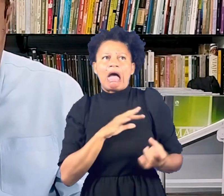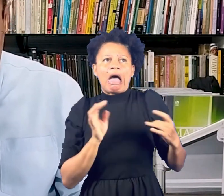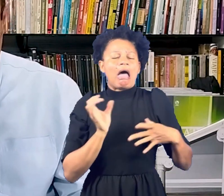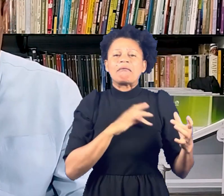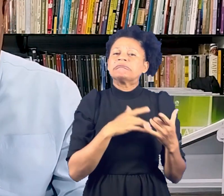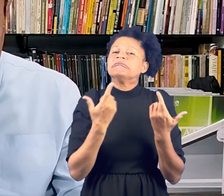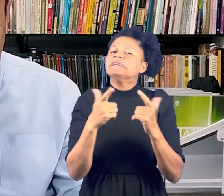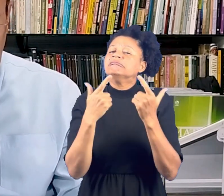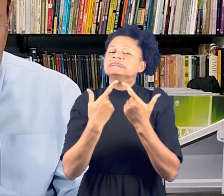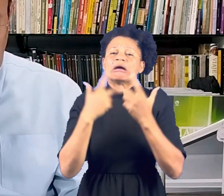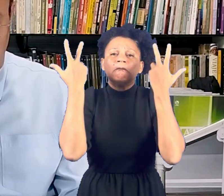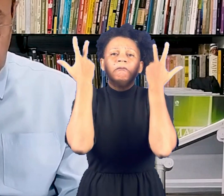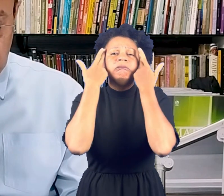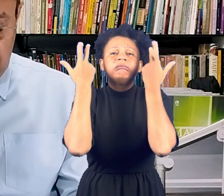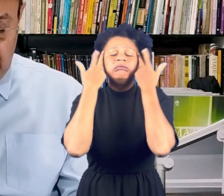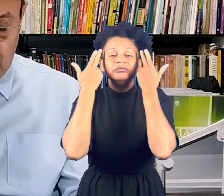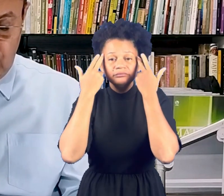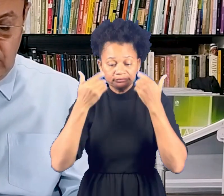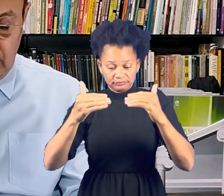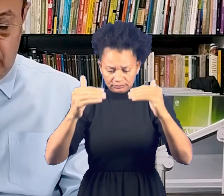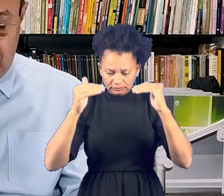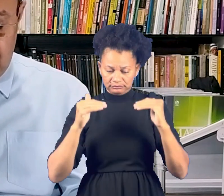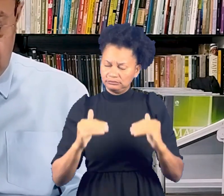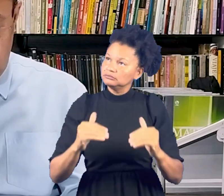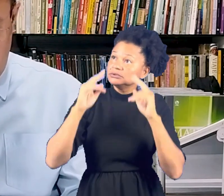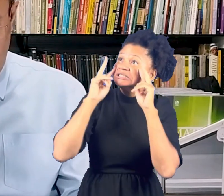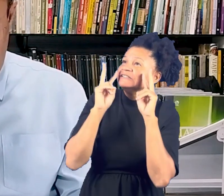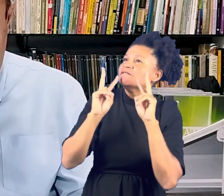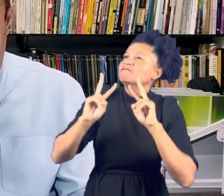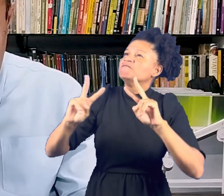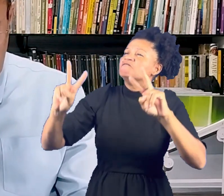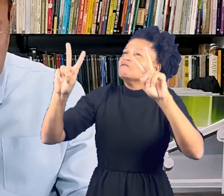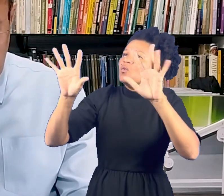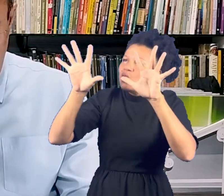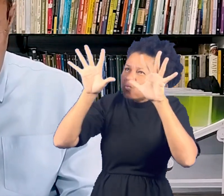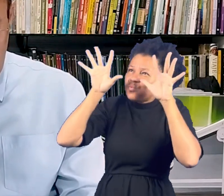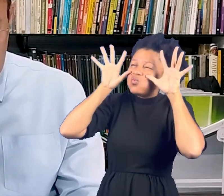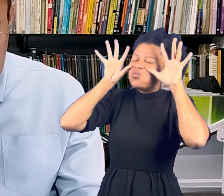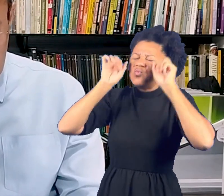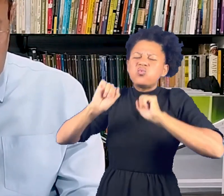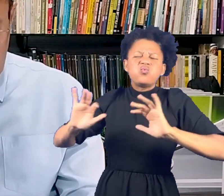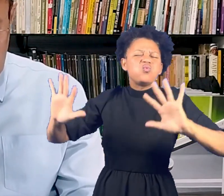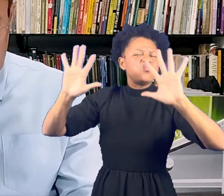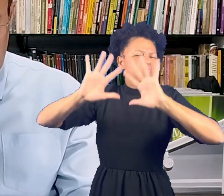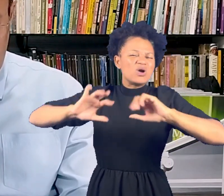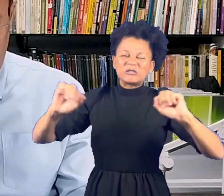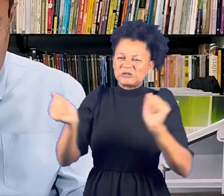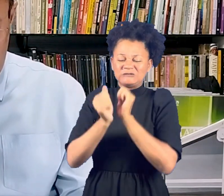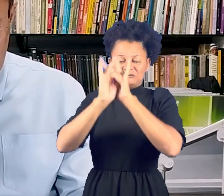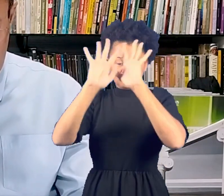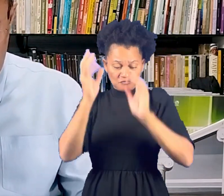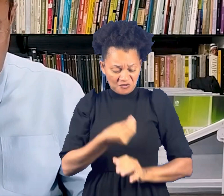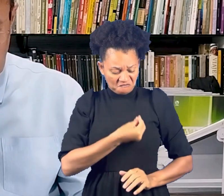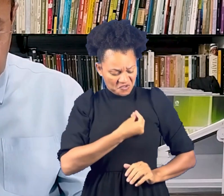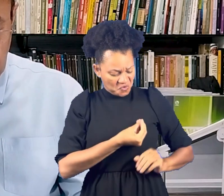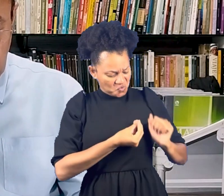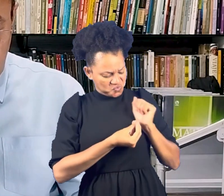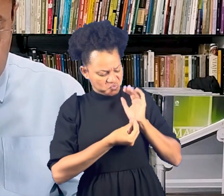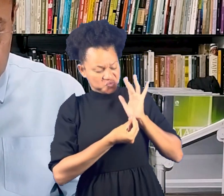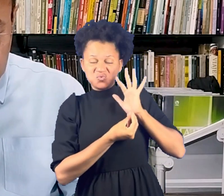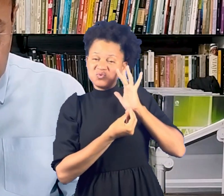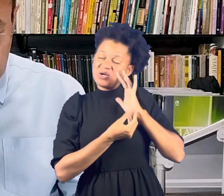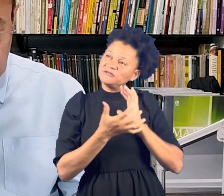o intimidou. Mais embaixo, que visão gloriosa! Uma vida espiritualmente